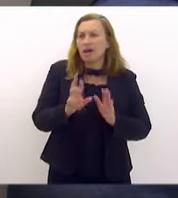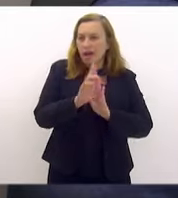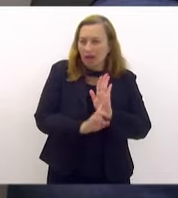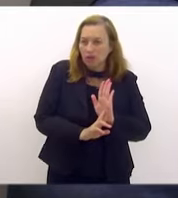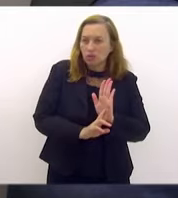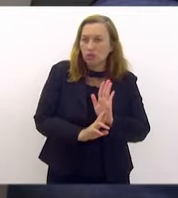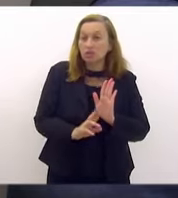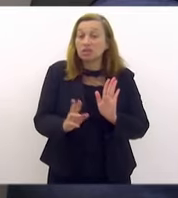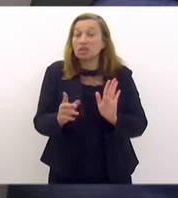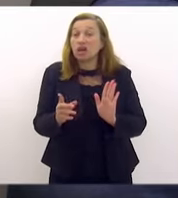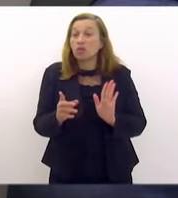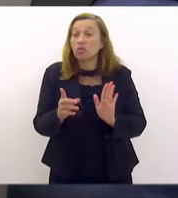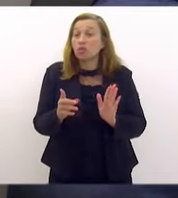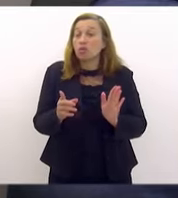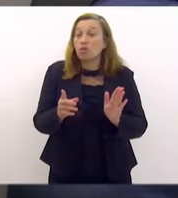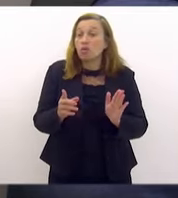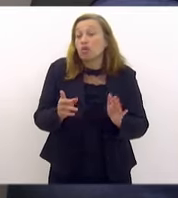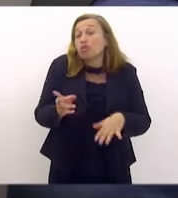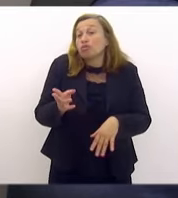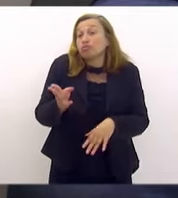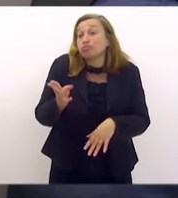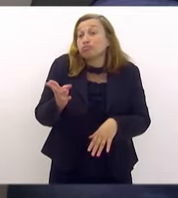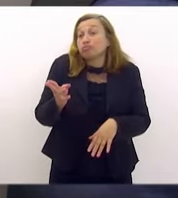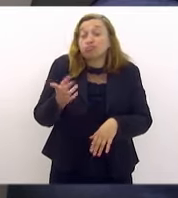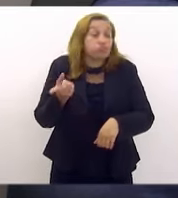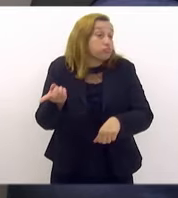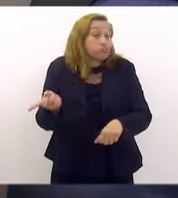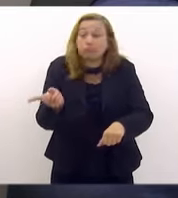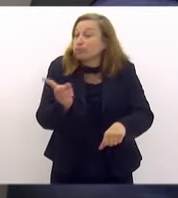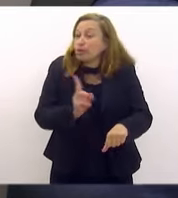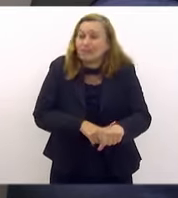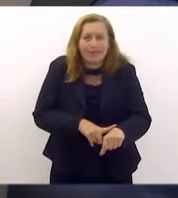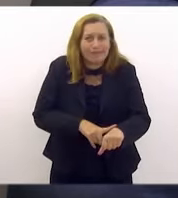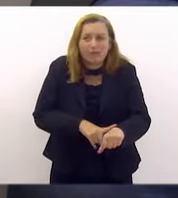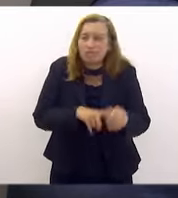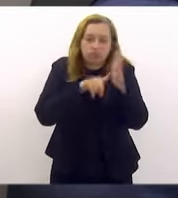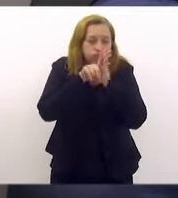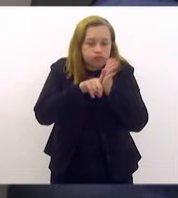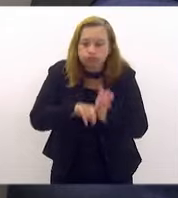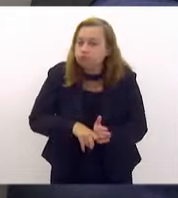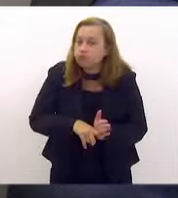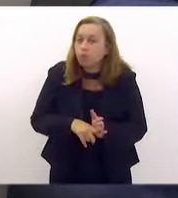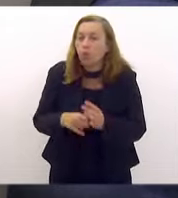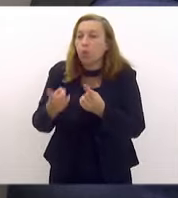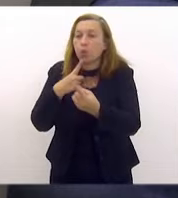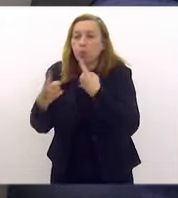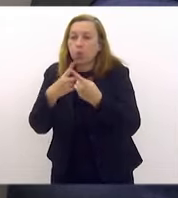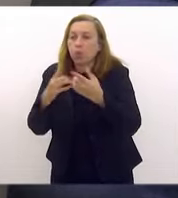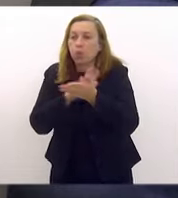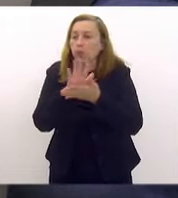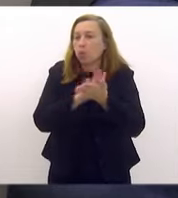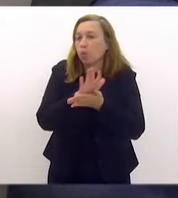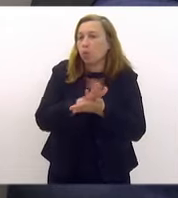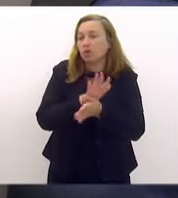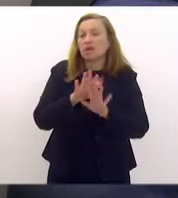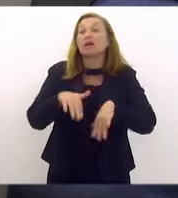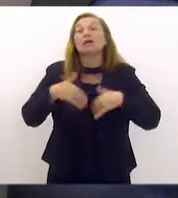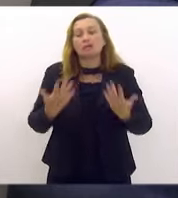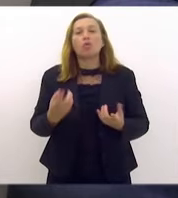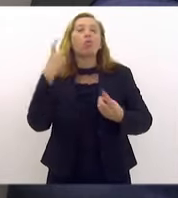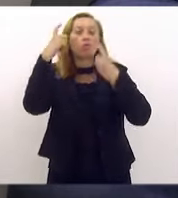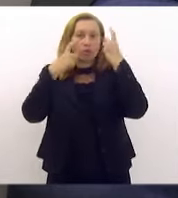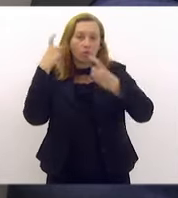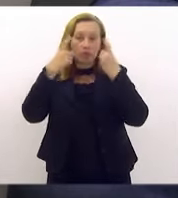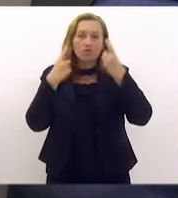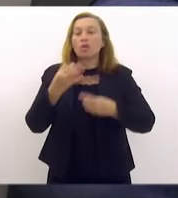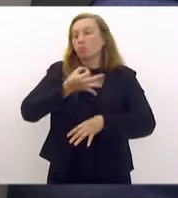calendário corrido não tem muito tempo hábil para análise e para debate entre nós também é só uma preocupação